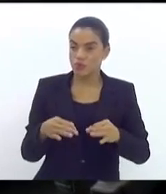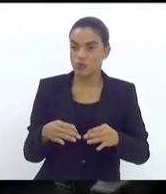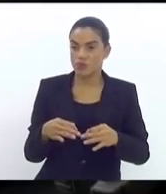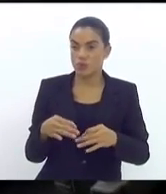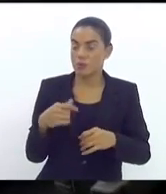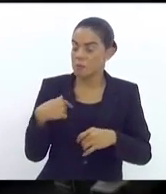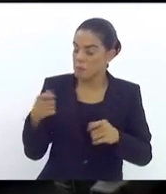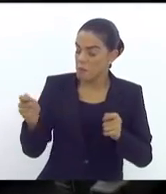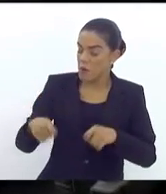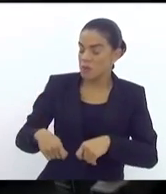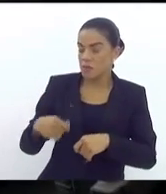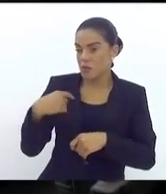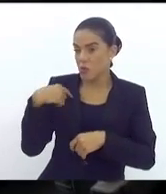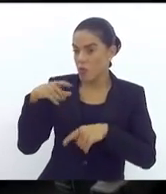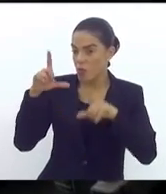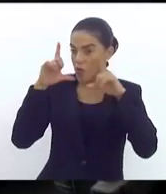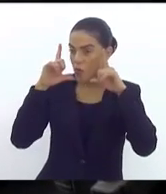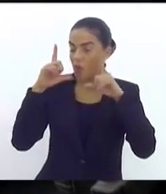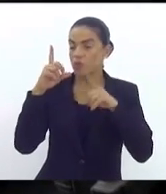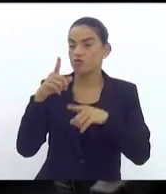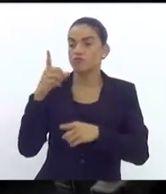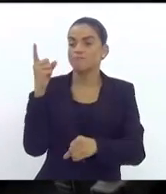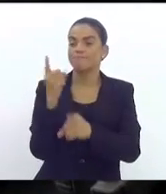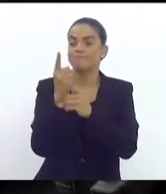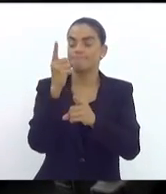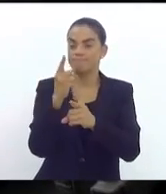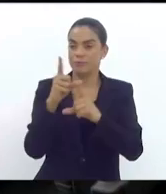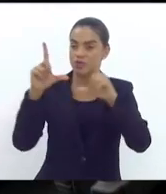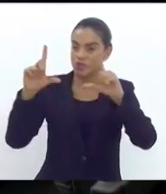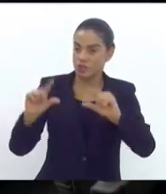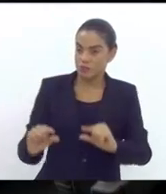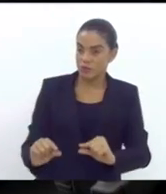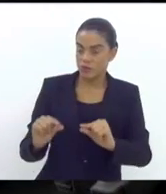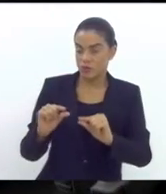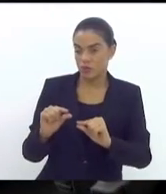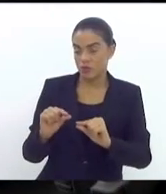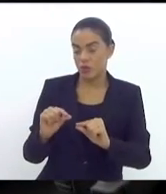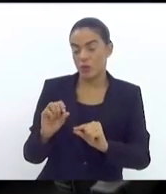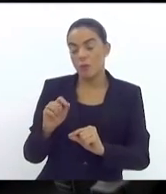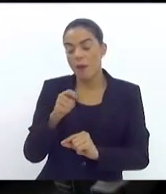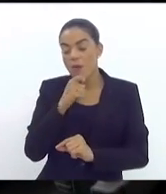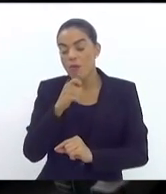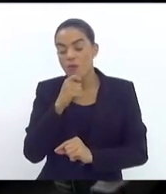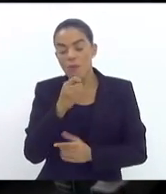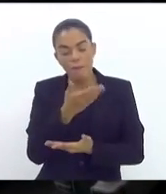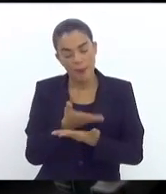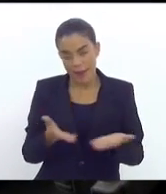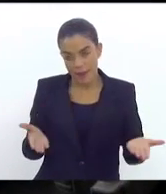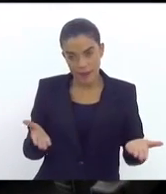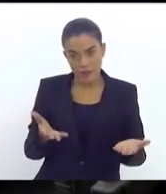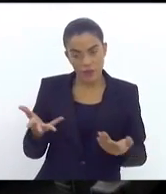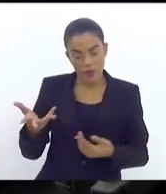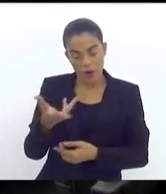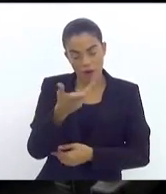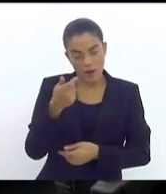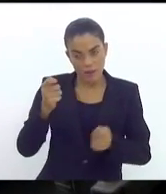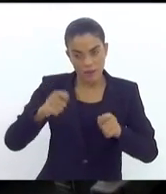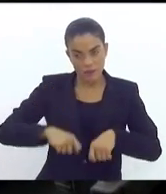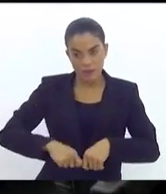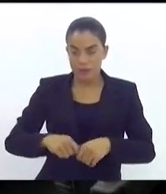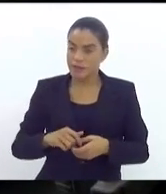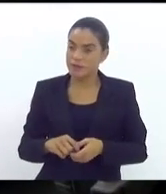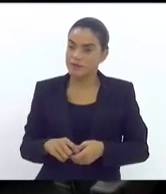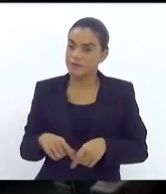você possibilita que o rosto seja reconhecido, reduzindo, sem perder qualidade e possibilidade que seja